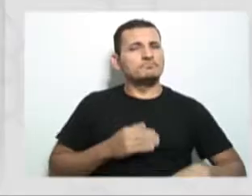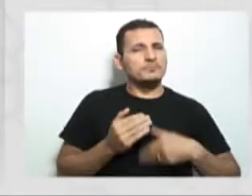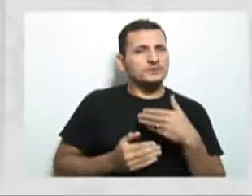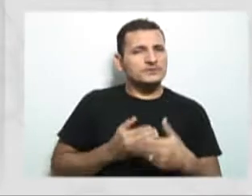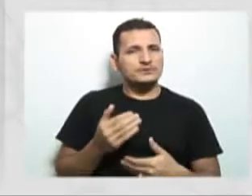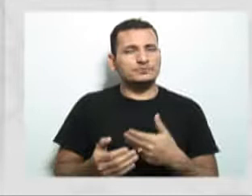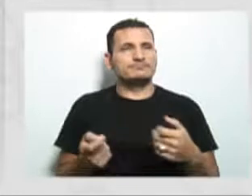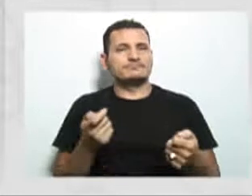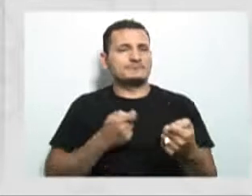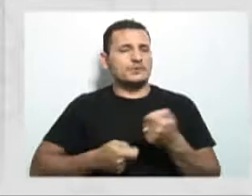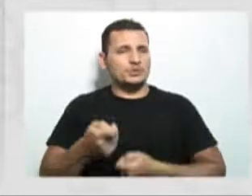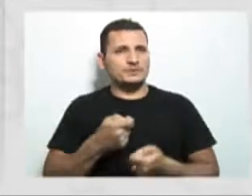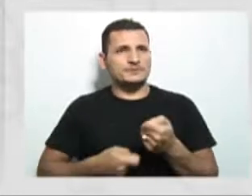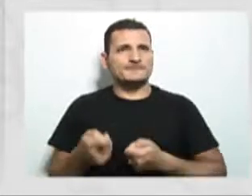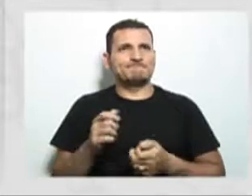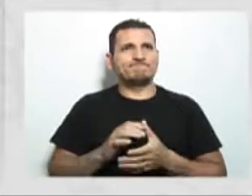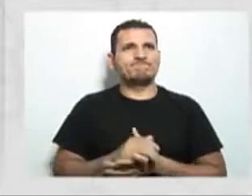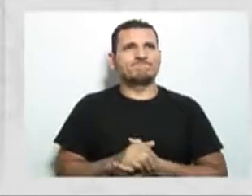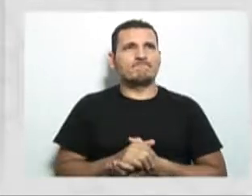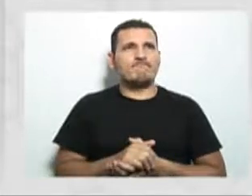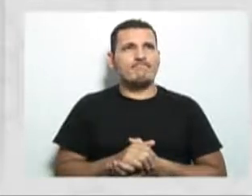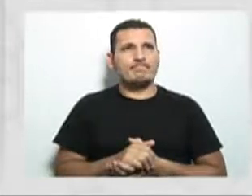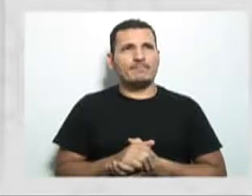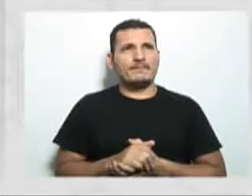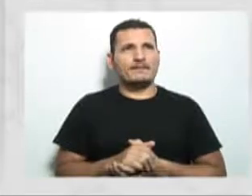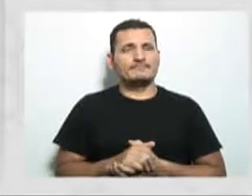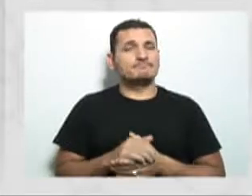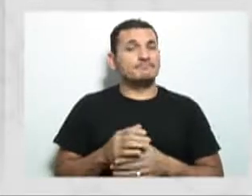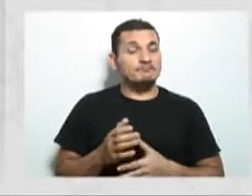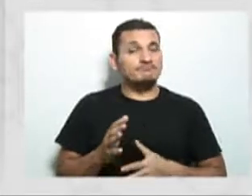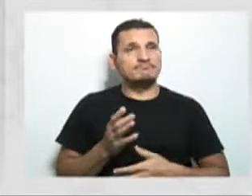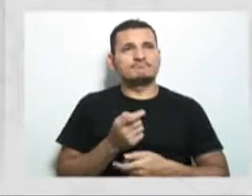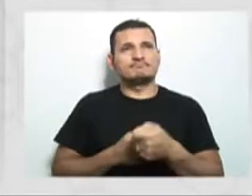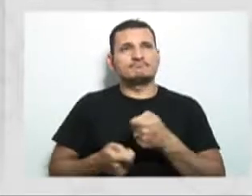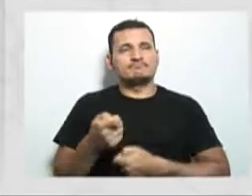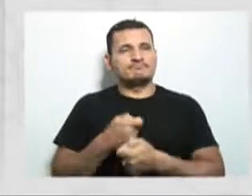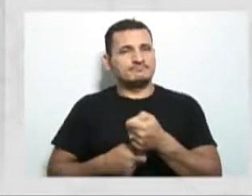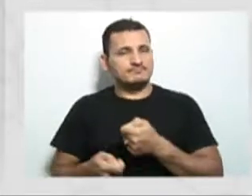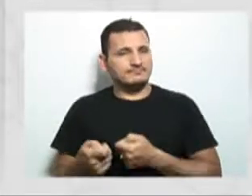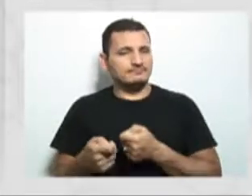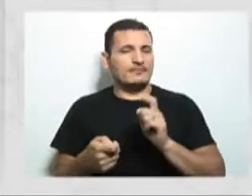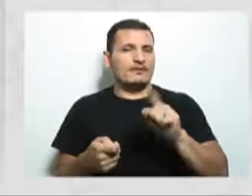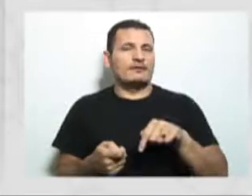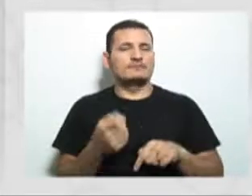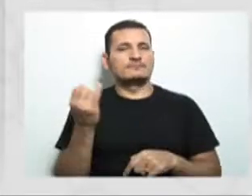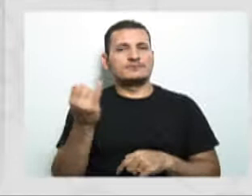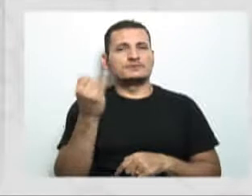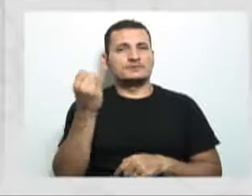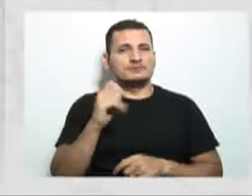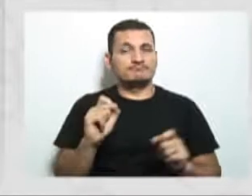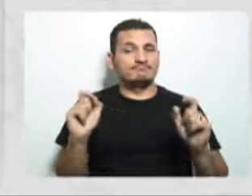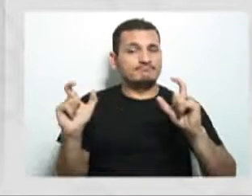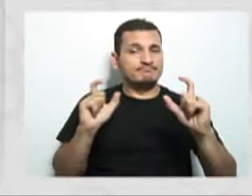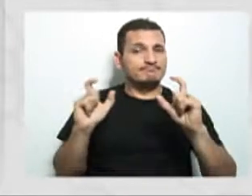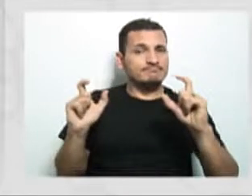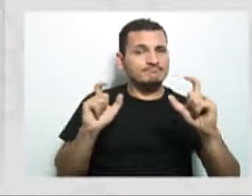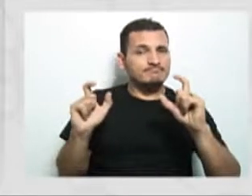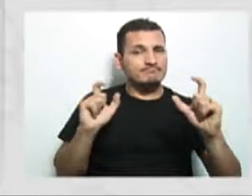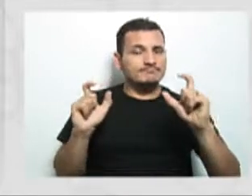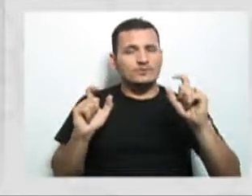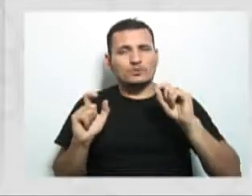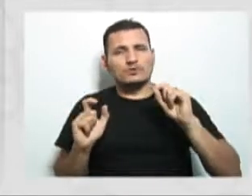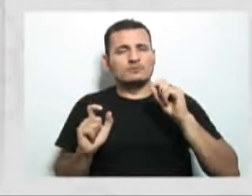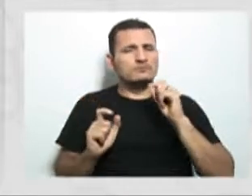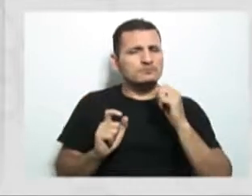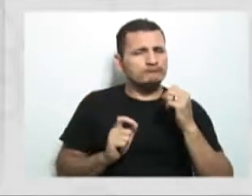negociação, acompanha comigo aí. Em uma negociação, olha só que interessante, é importante ficar atento aos processos